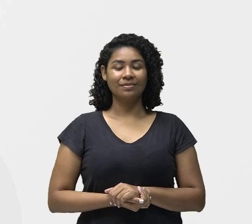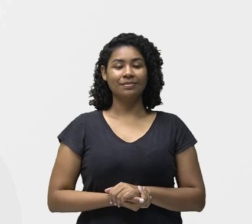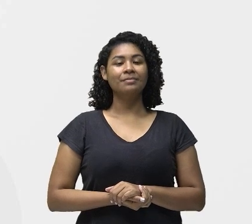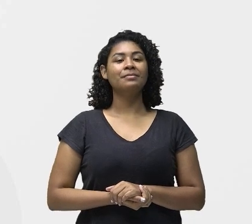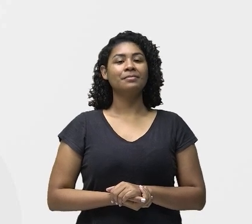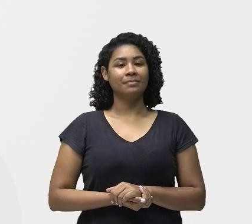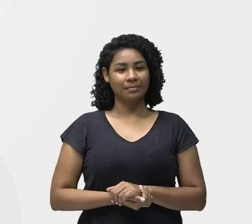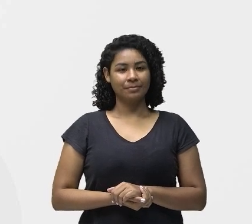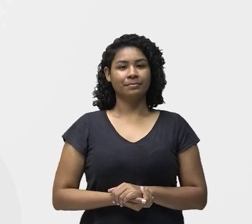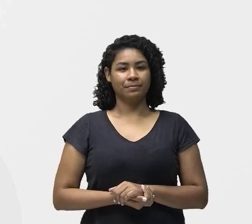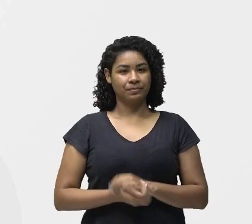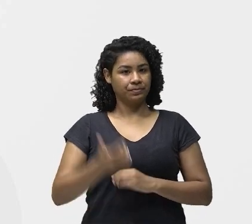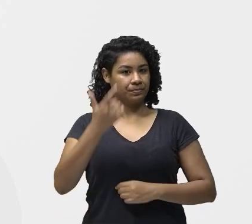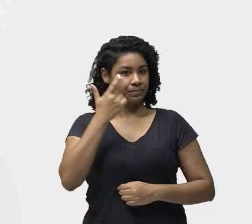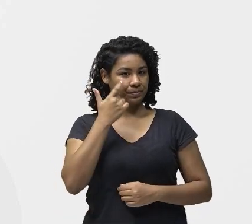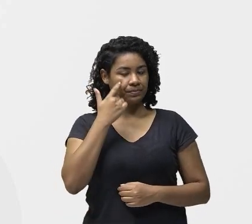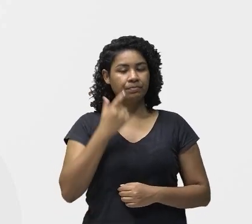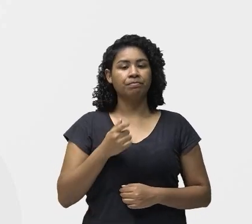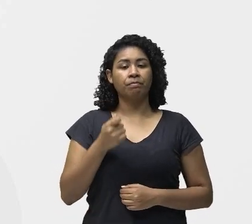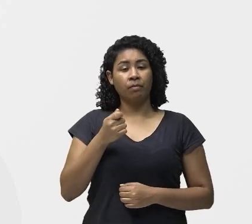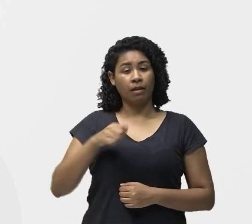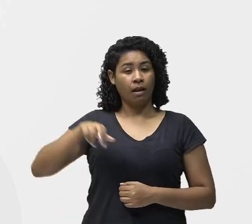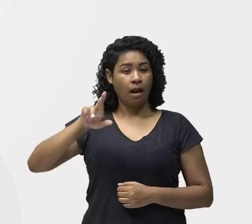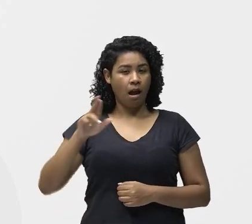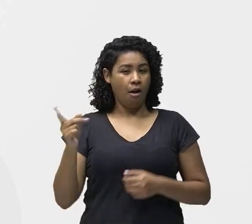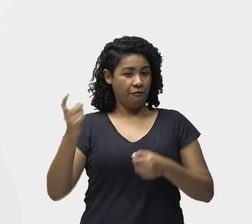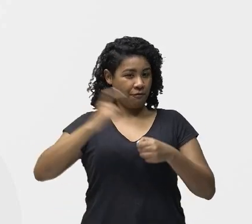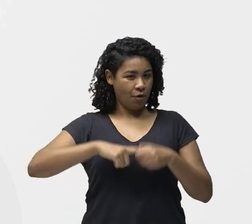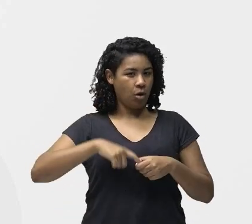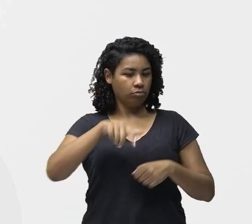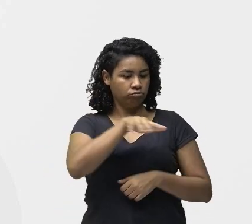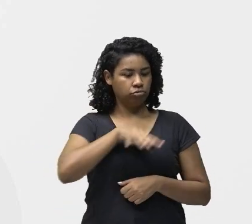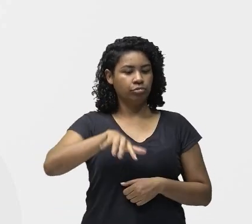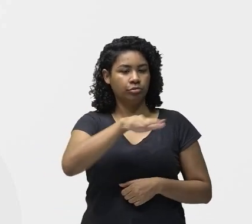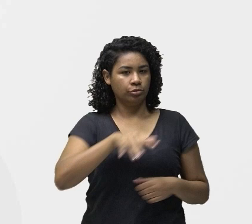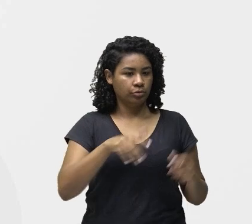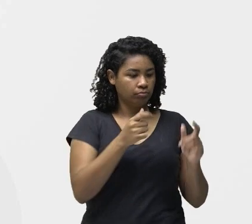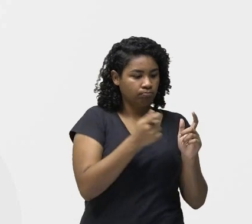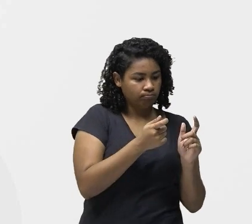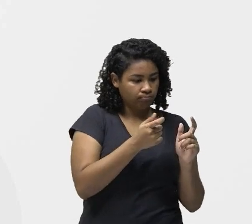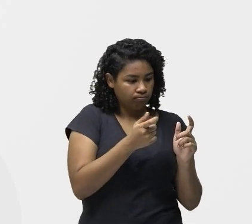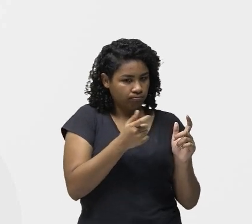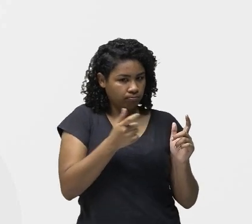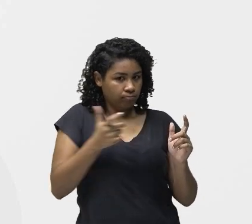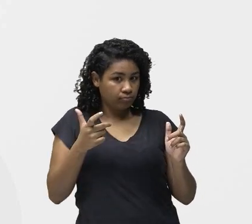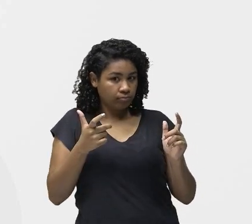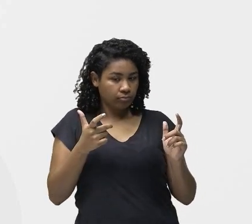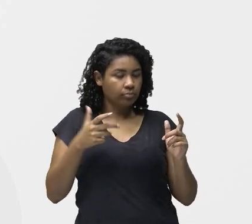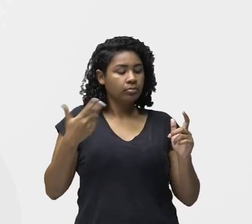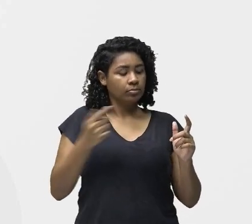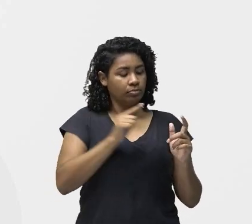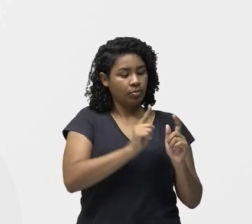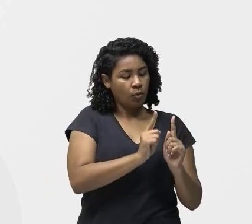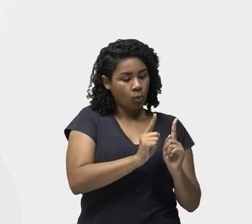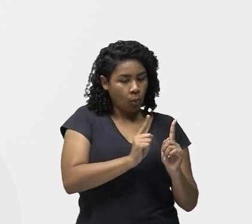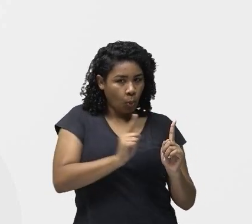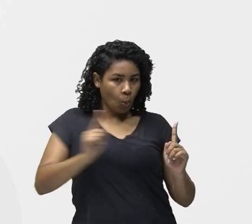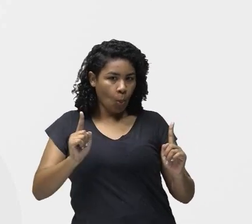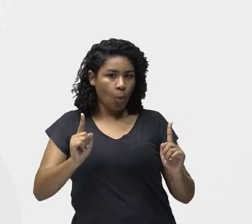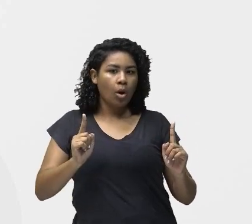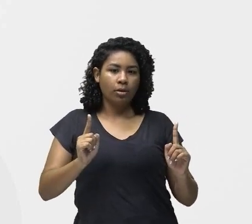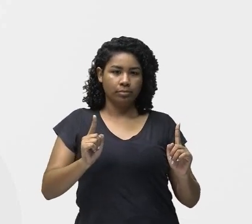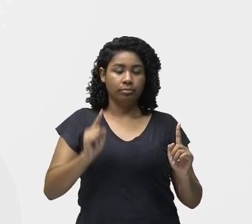Quando o ar volta a ocupar o espaço que ocupava antes, ele tem isso